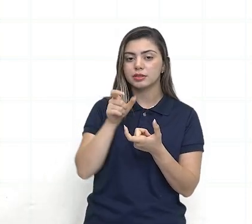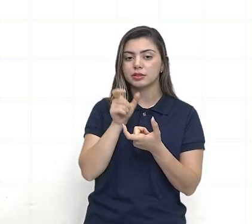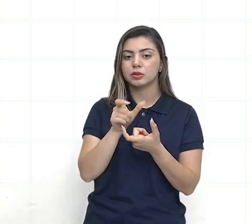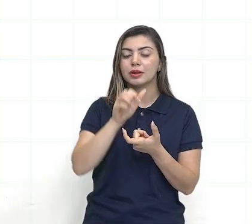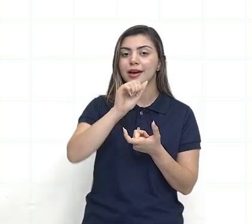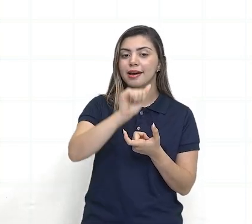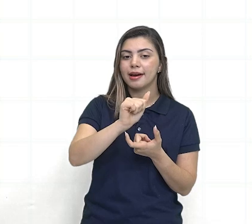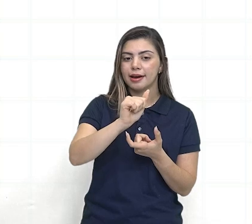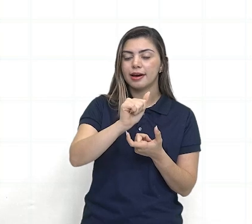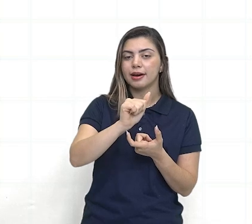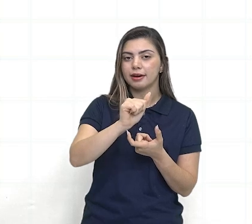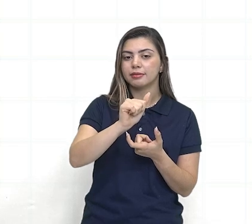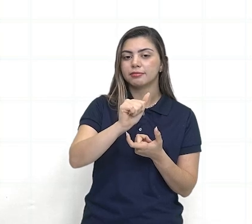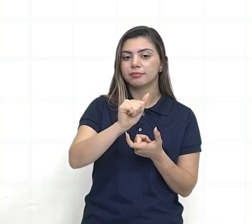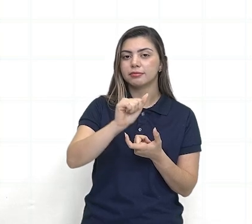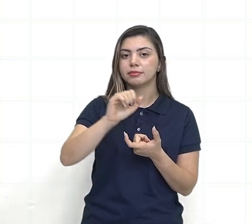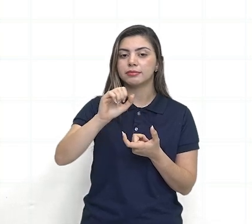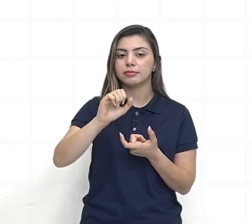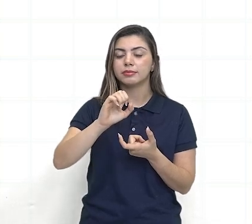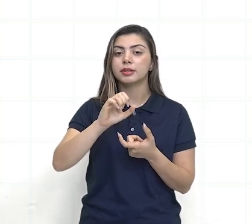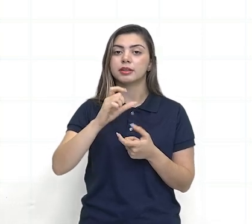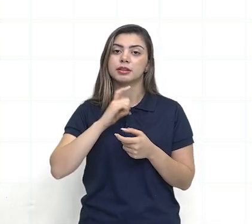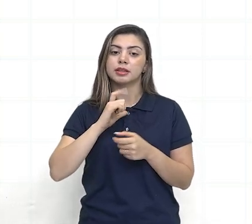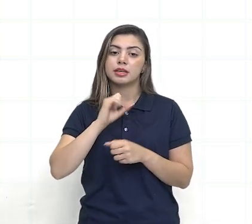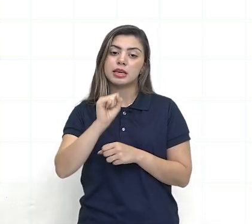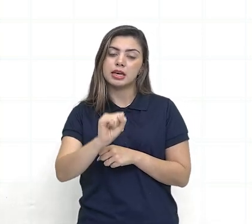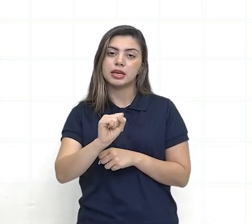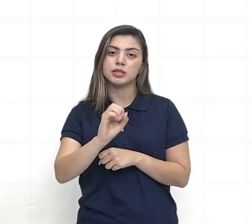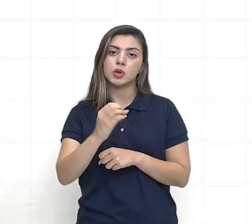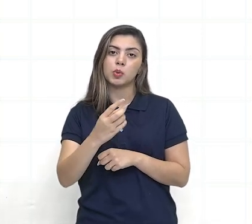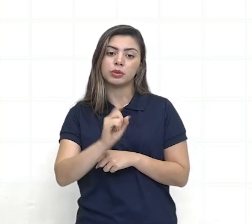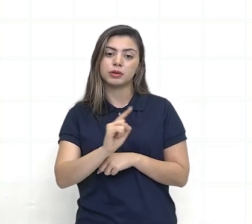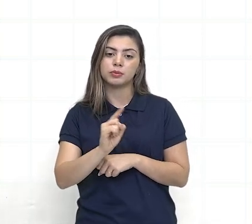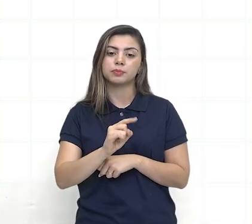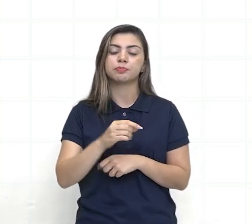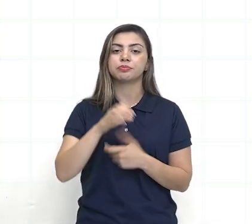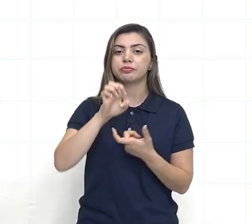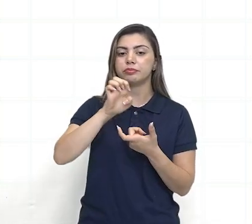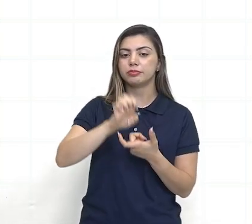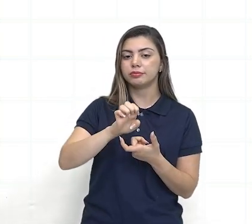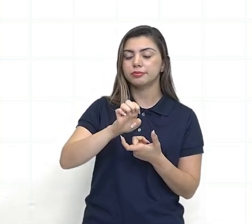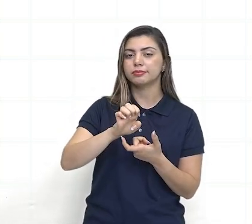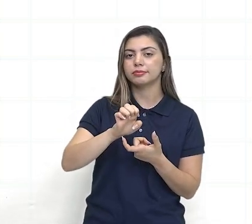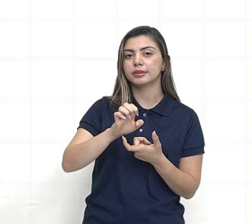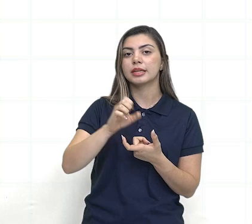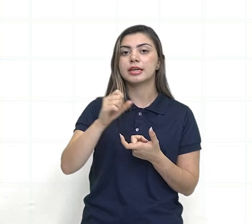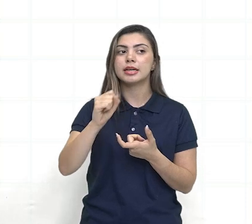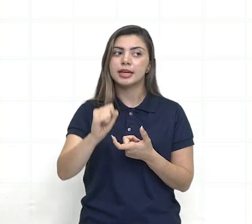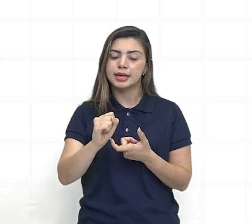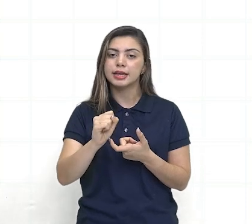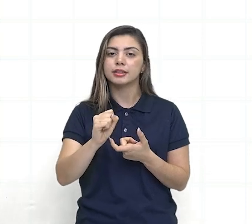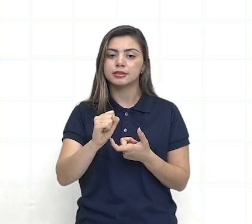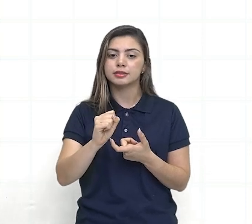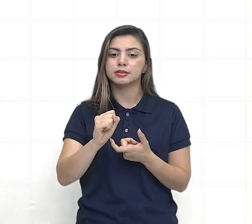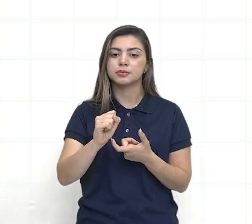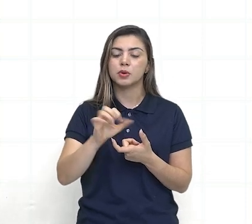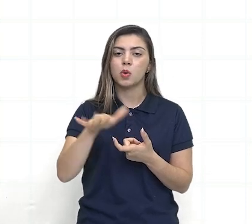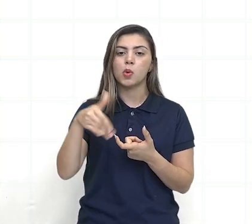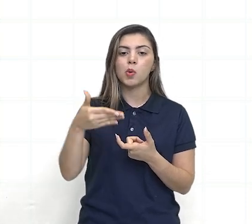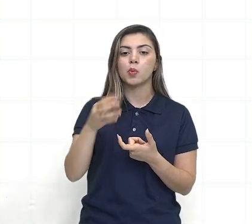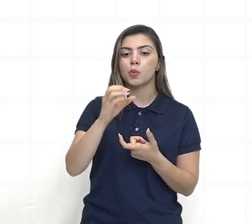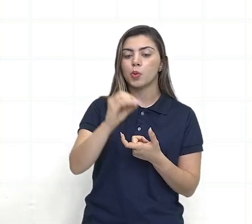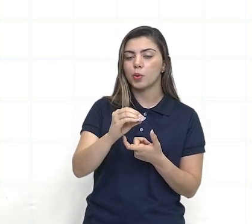A, seguida de S ou não, terminar em E, seguida ou não de S,